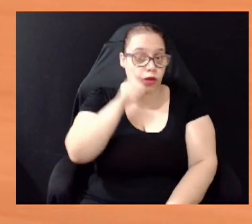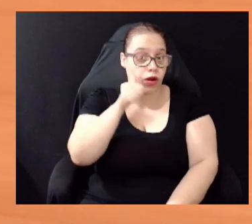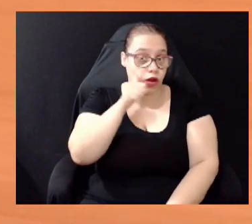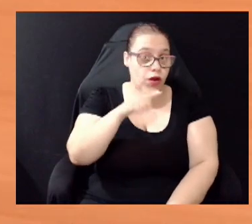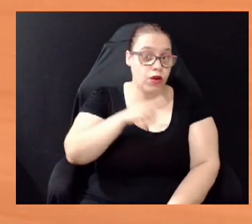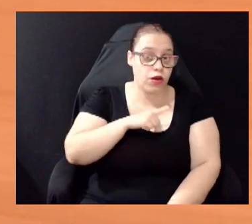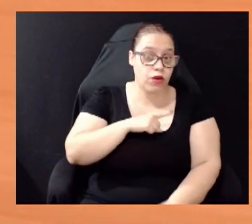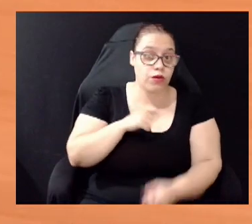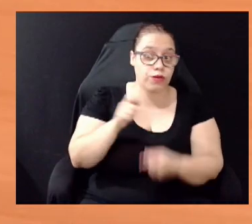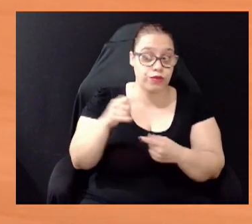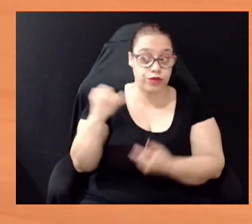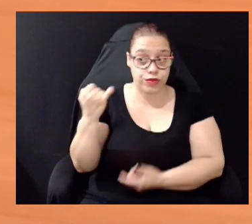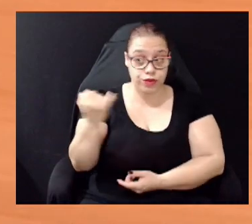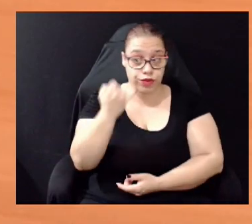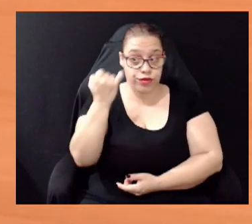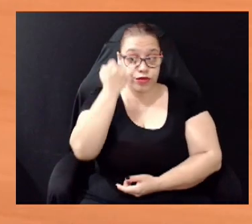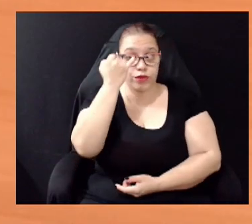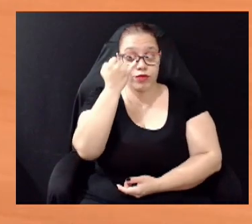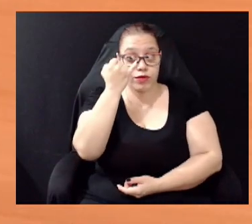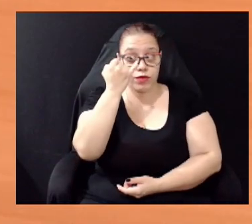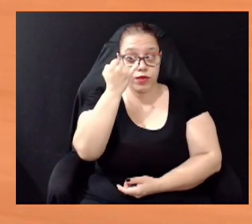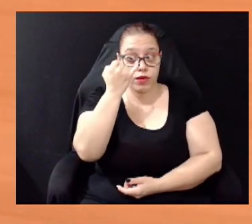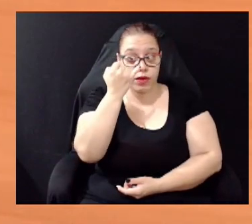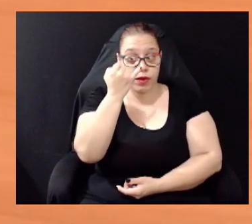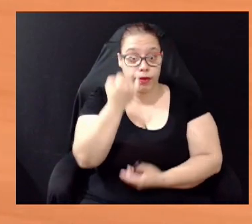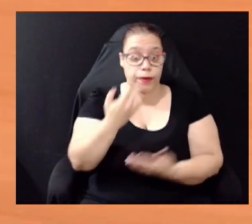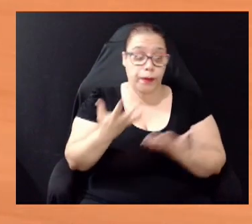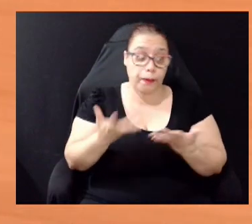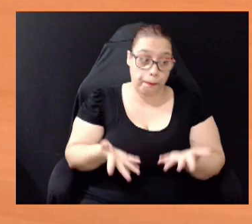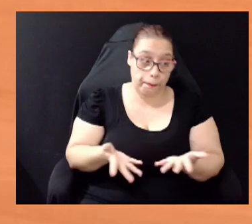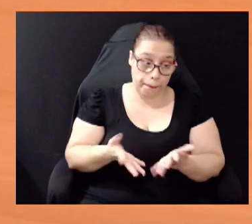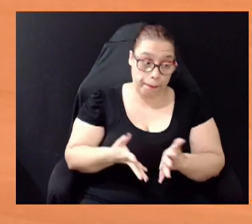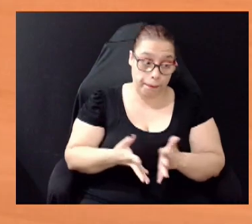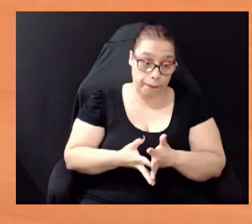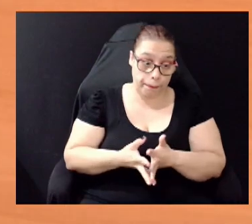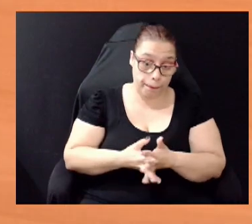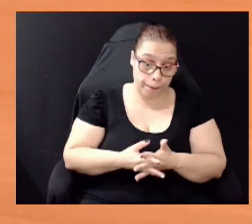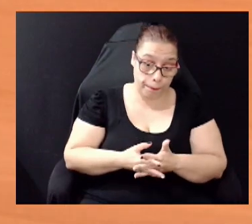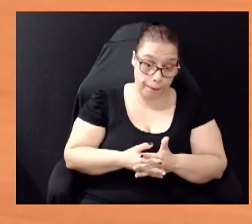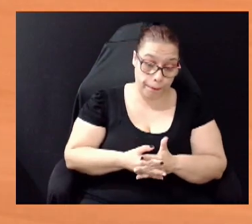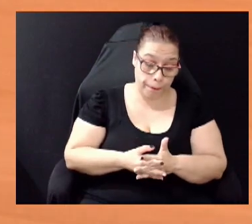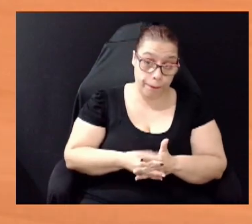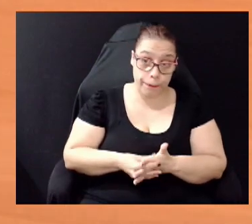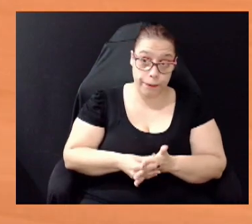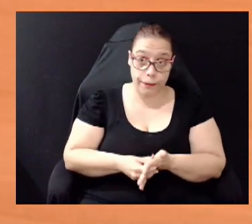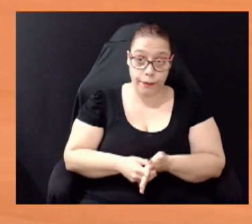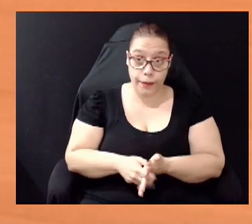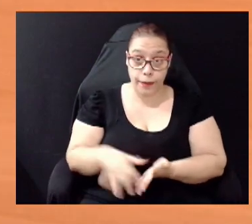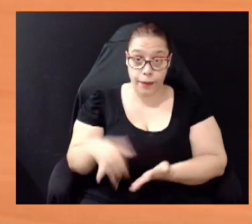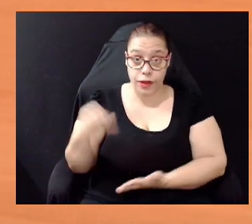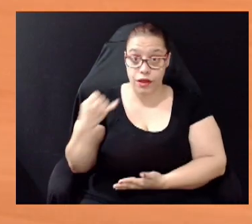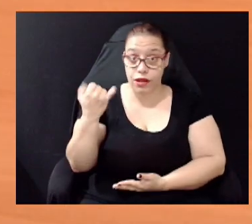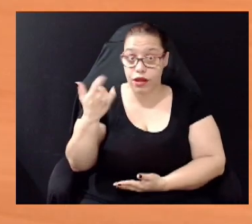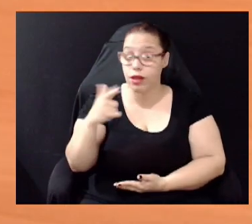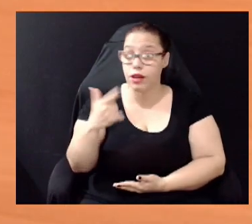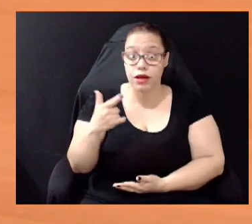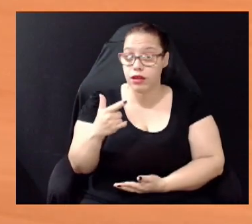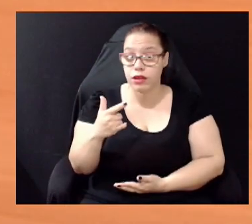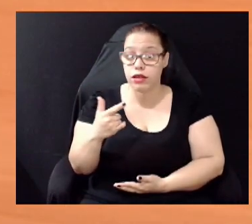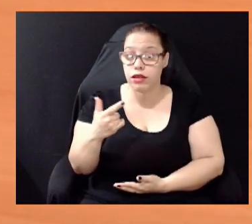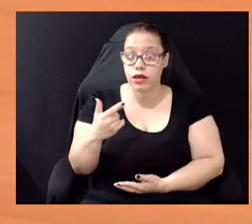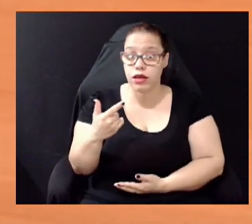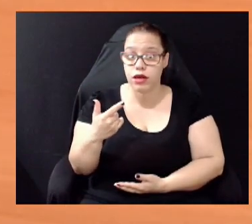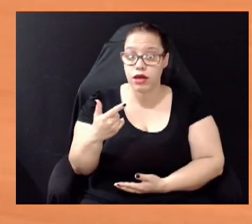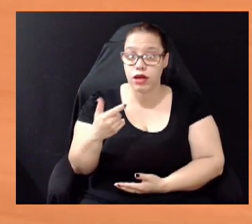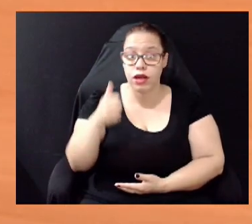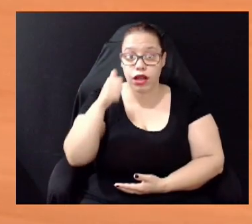importante da gente colocar, e é essencial que não tenha mais, as mulheres não